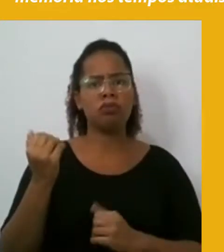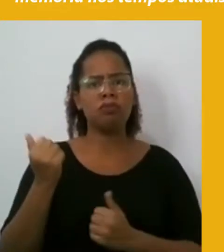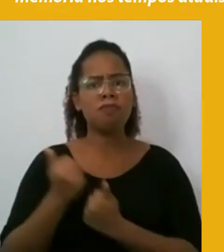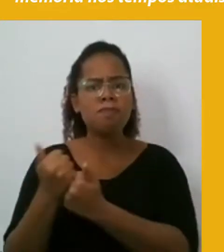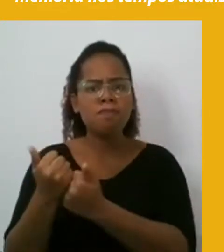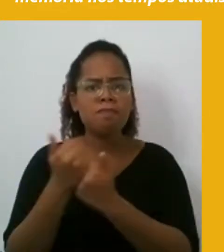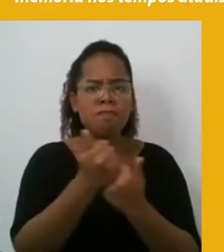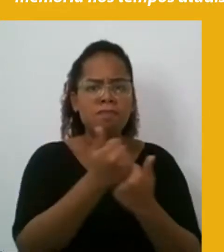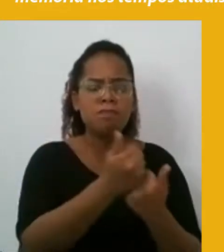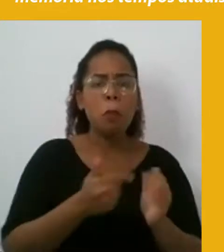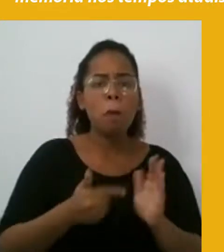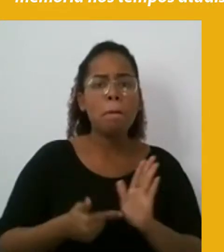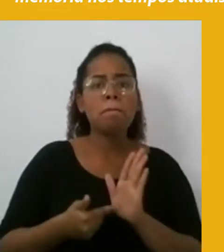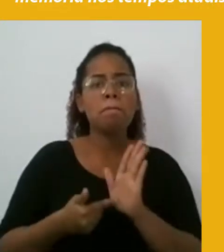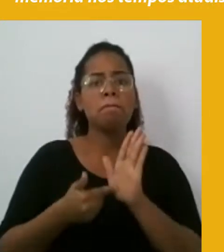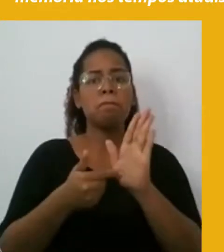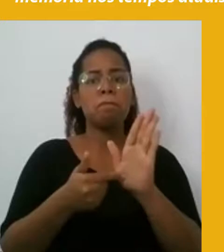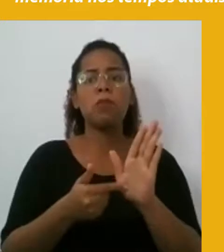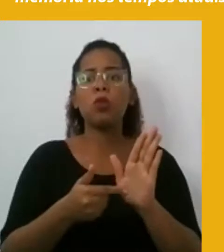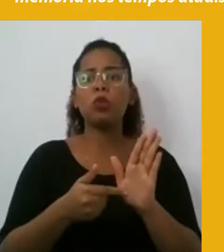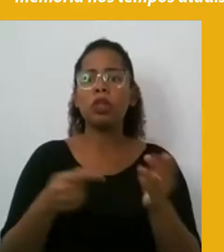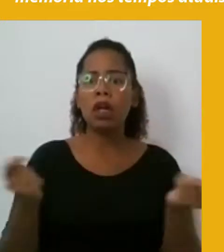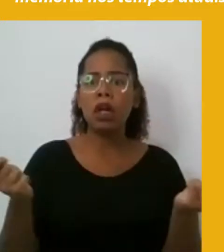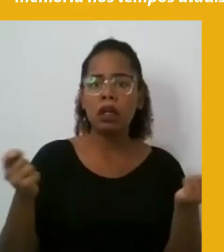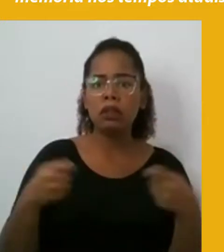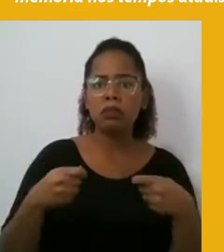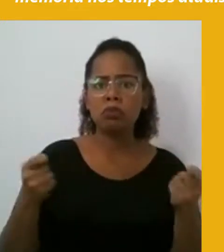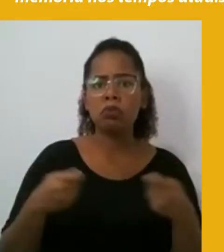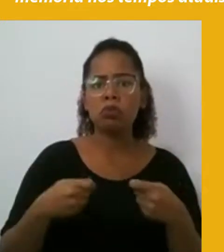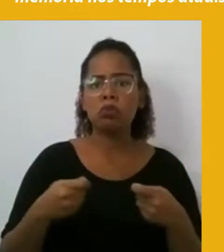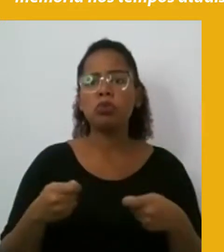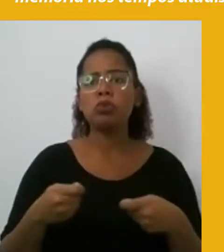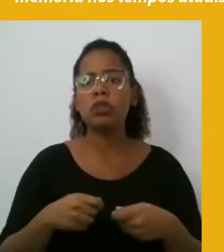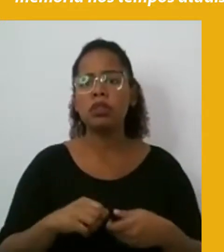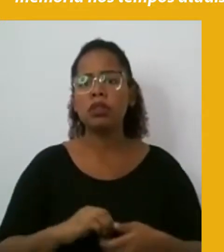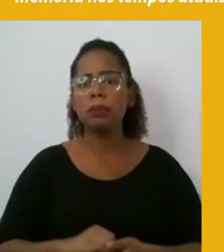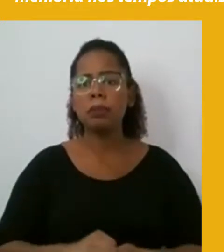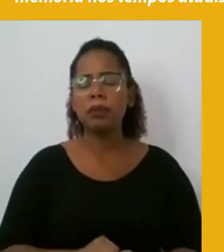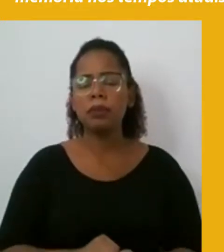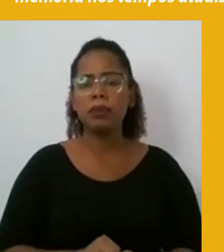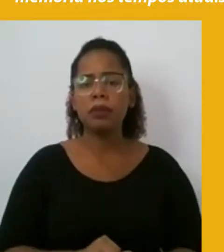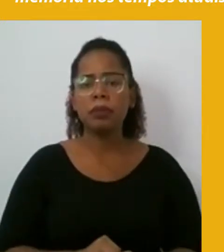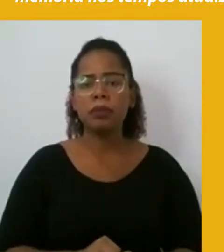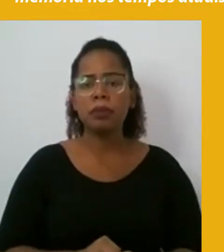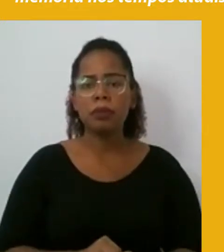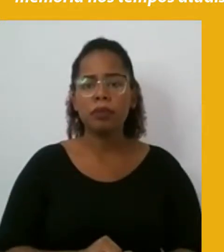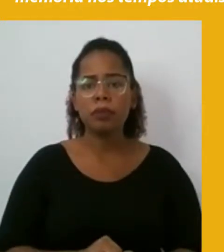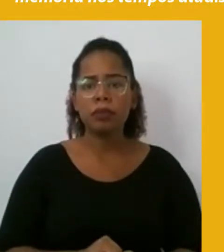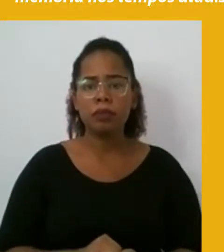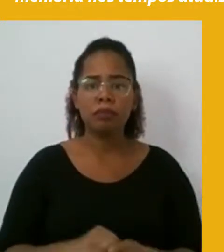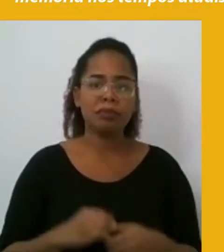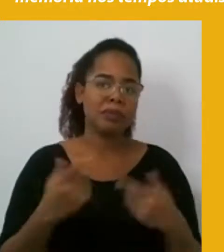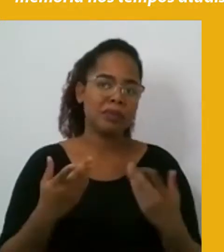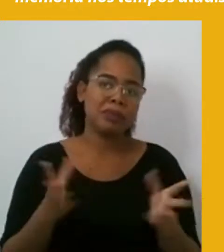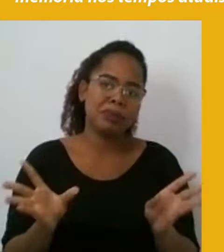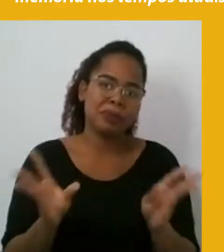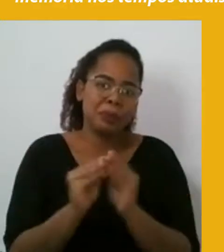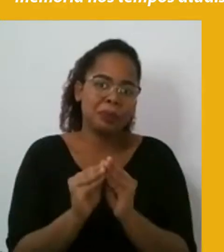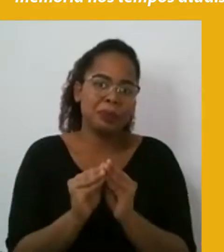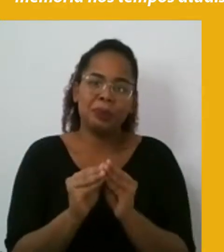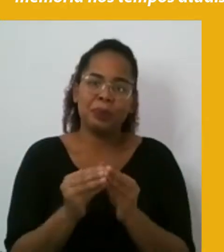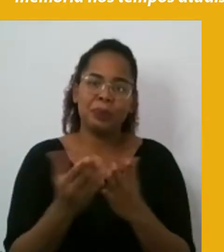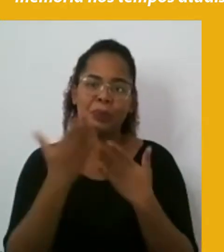a imagem e as possibilidades dos museus. Isso era o propósito lá atrás. Bom, então, feito esse agradecimento, eu queria dizer